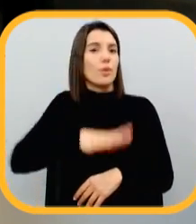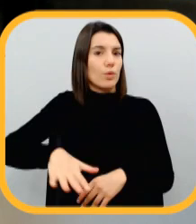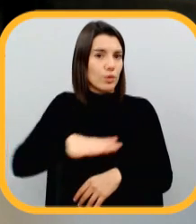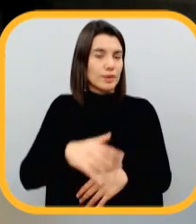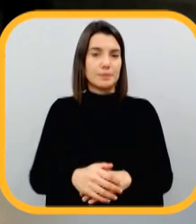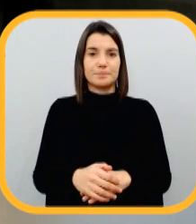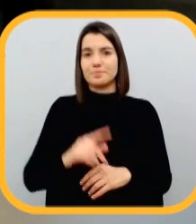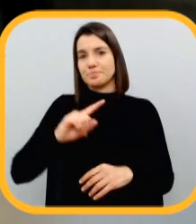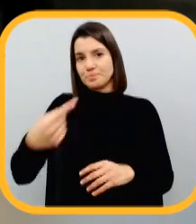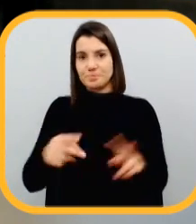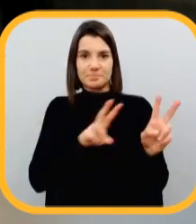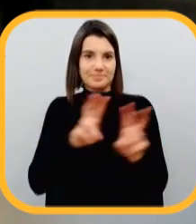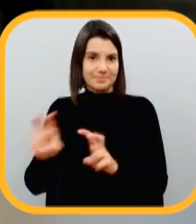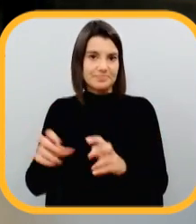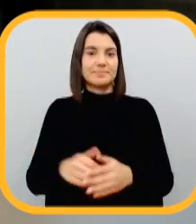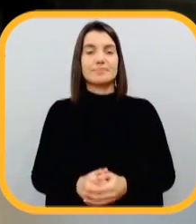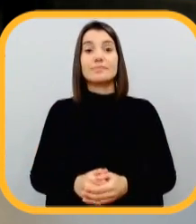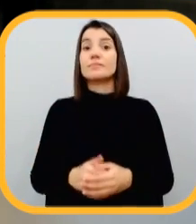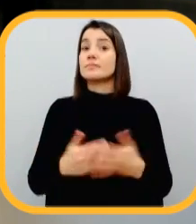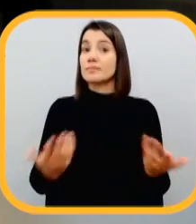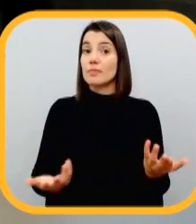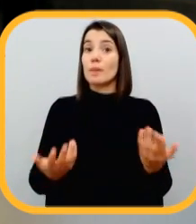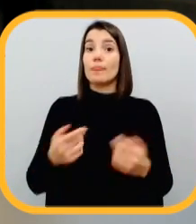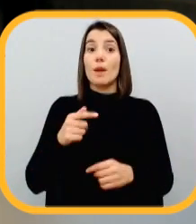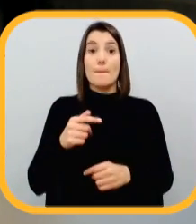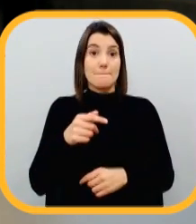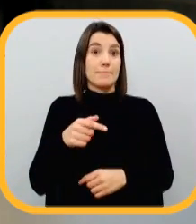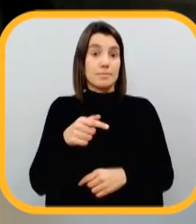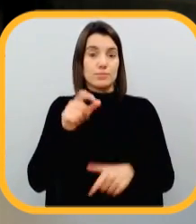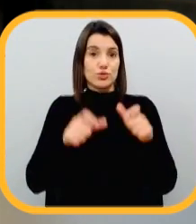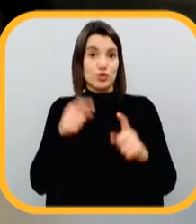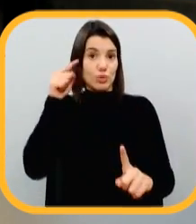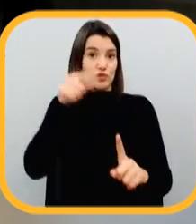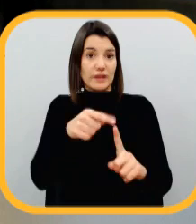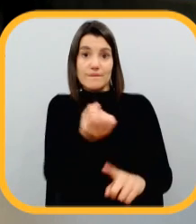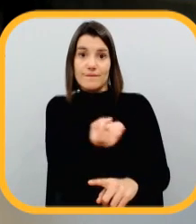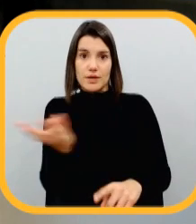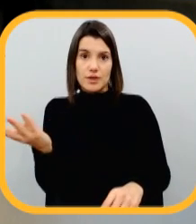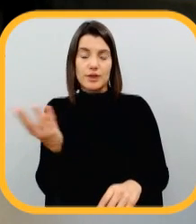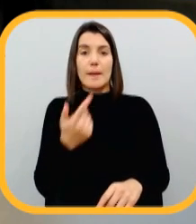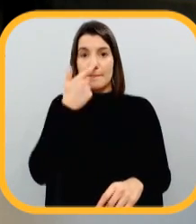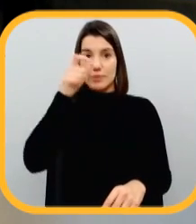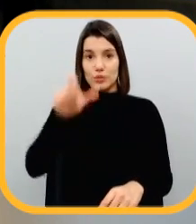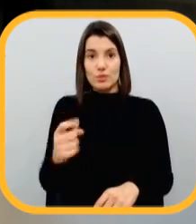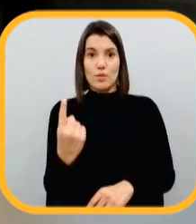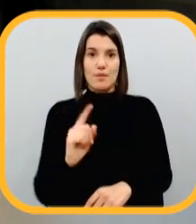localização geográfica, entre outras variáveis. E se um público-alvo pressupõe várias pessoas,